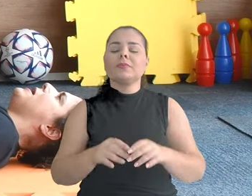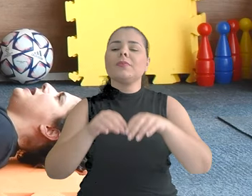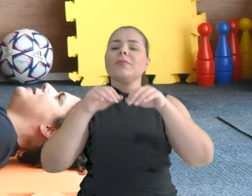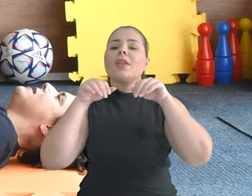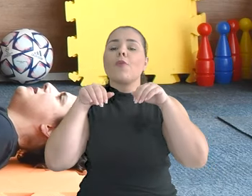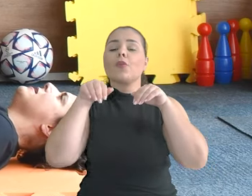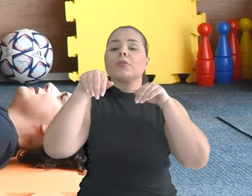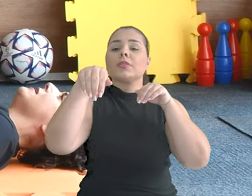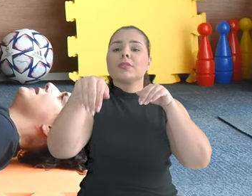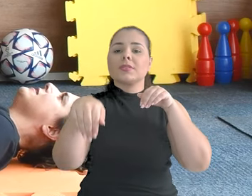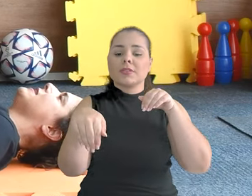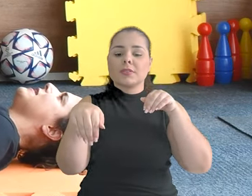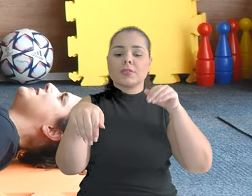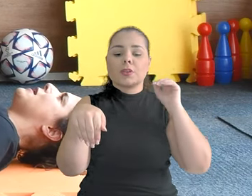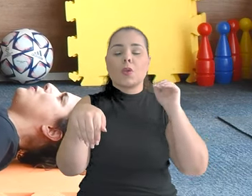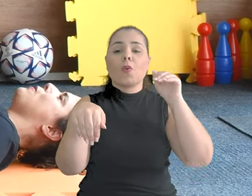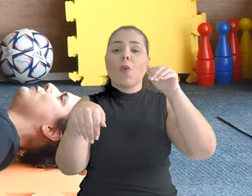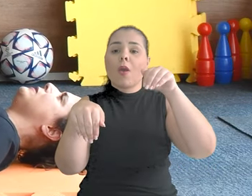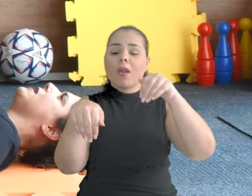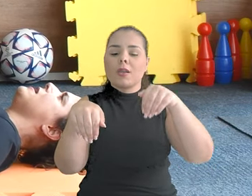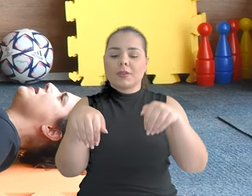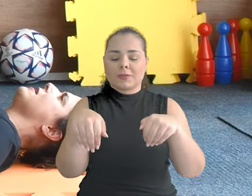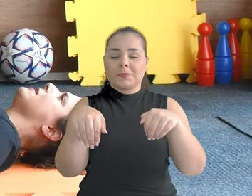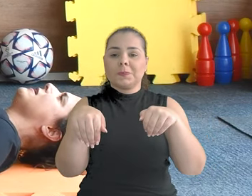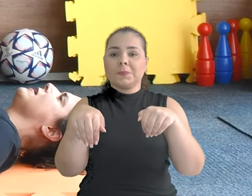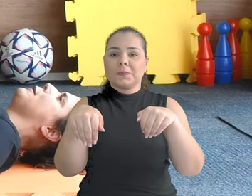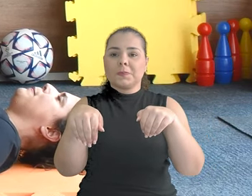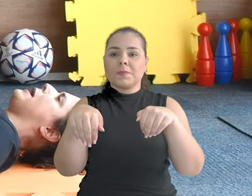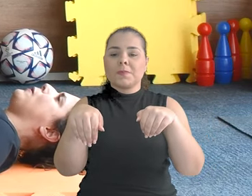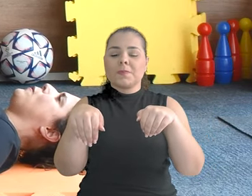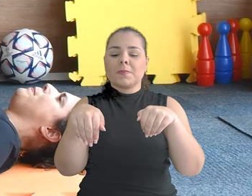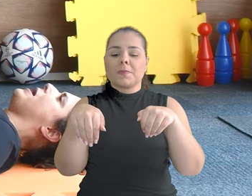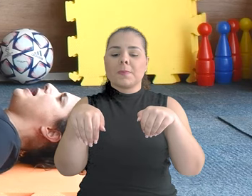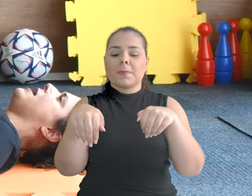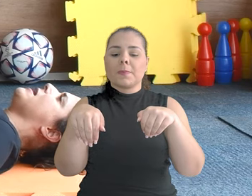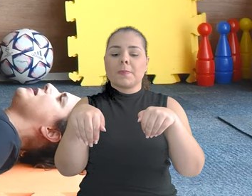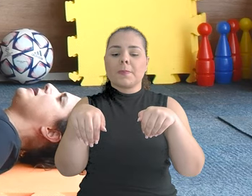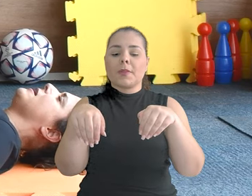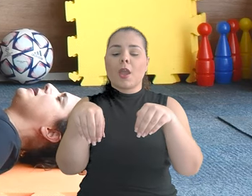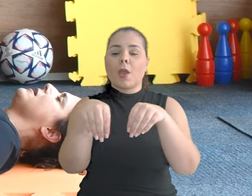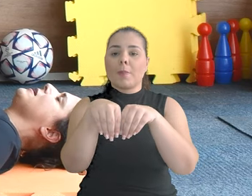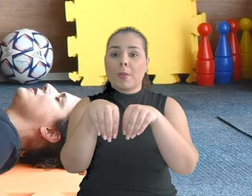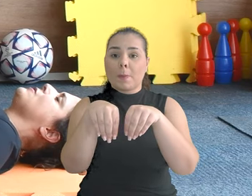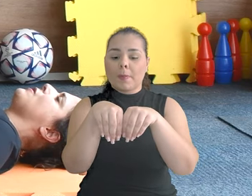Desce uma perna, desce a outra, pé com pé,